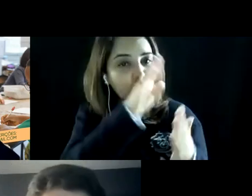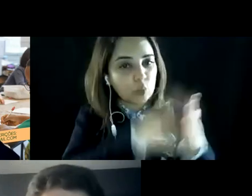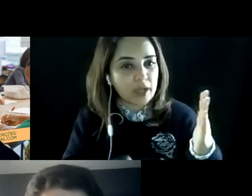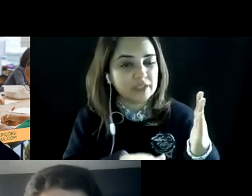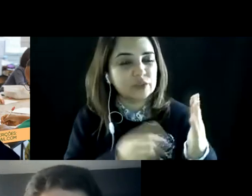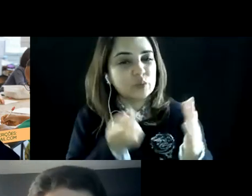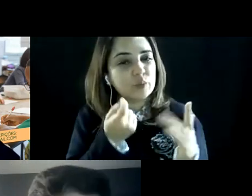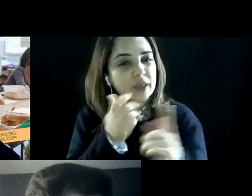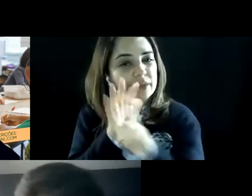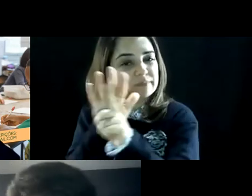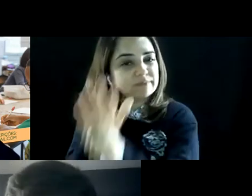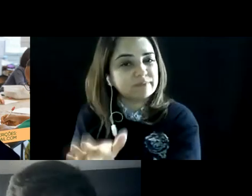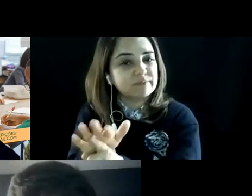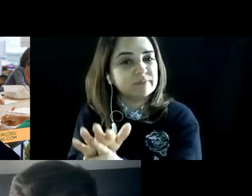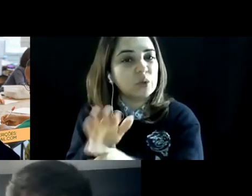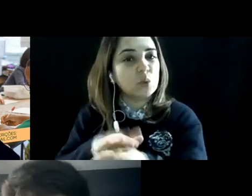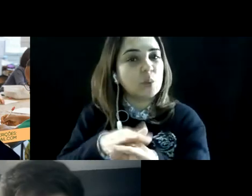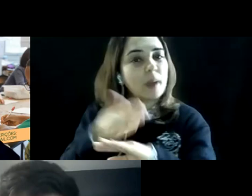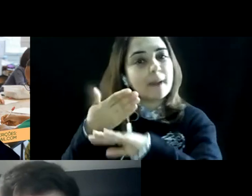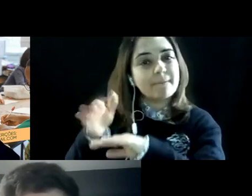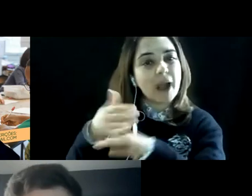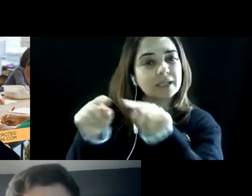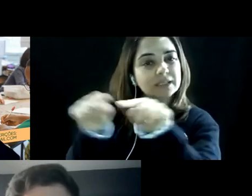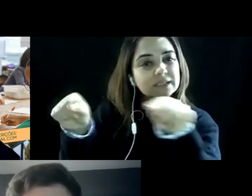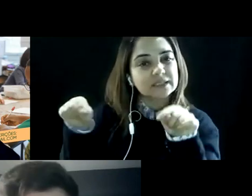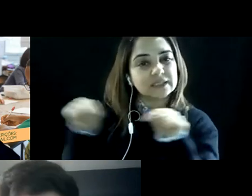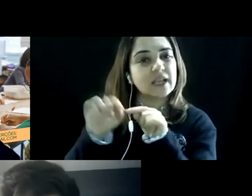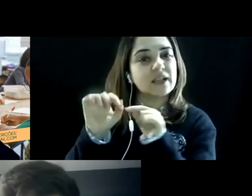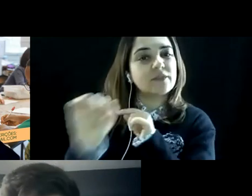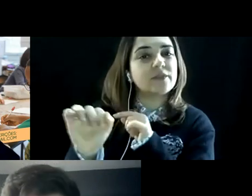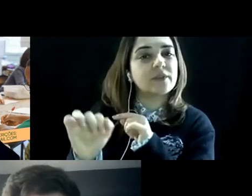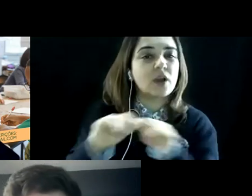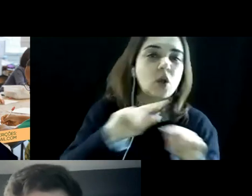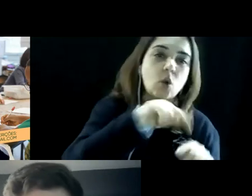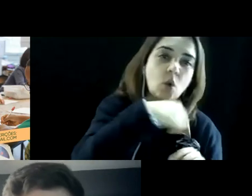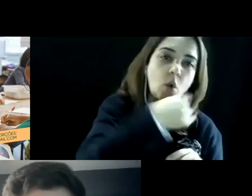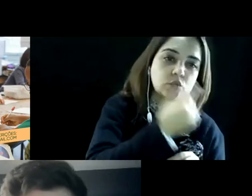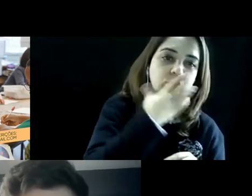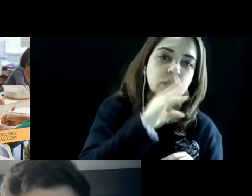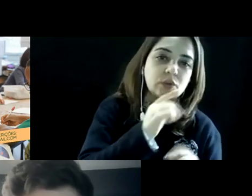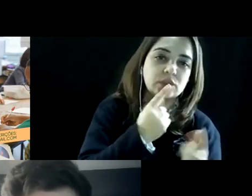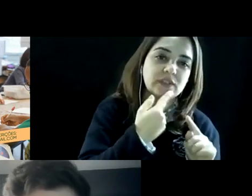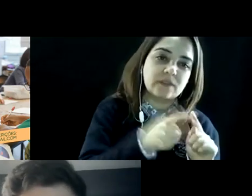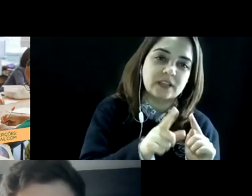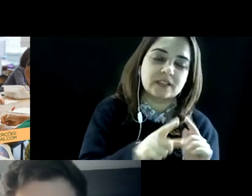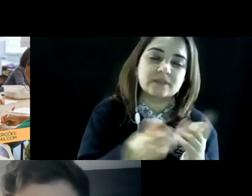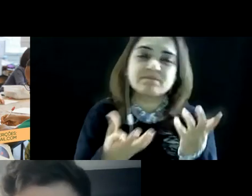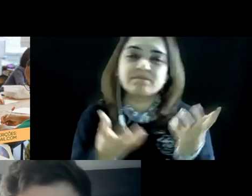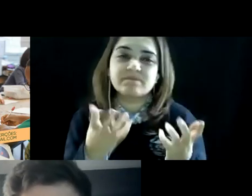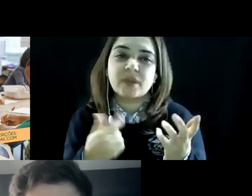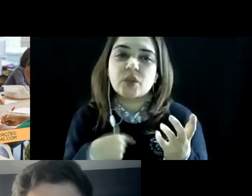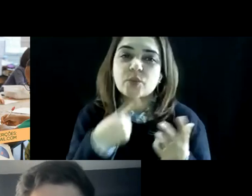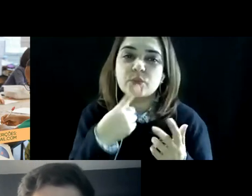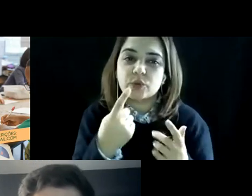ensino profissional, têm determinadas salas que são só para eles e para os outros estudantes do colégio. E a pergunta que se faz é: será que o